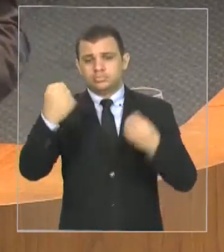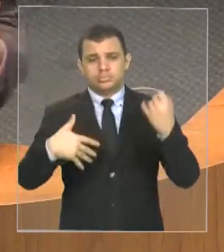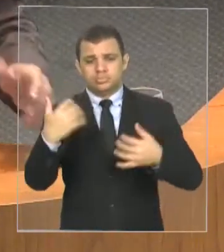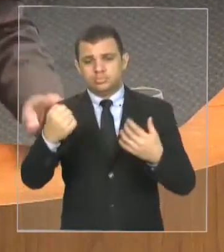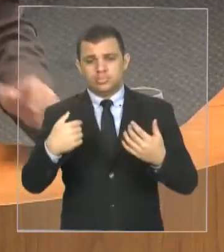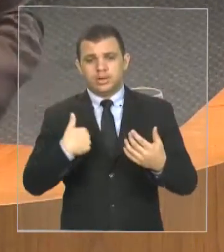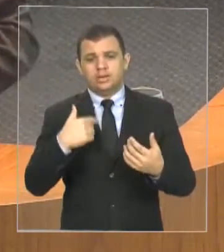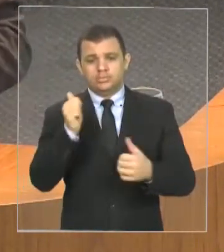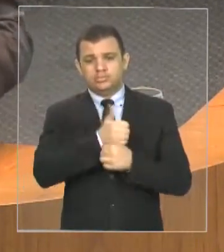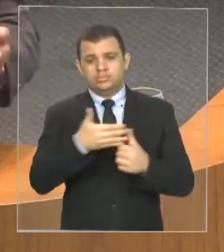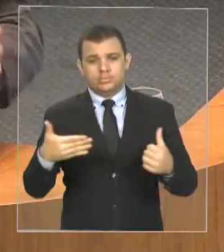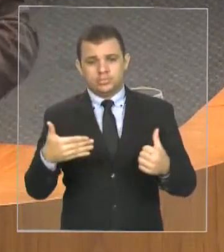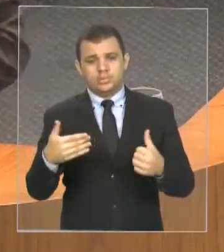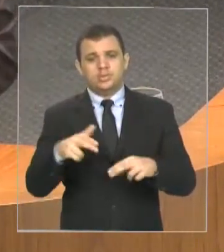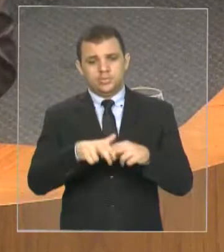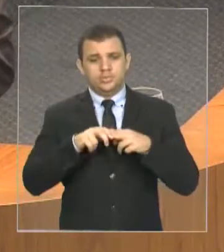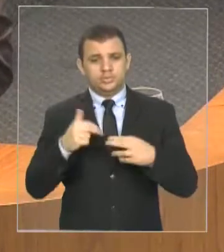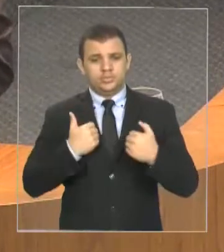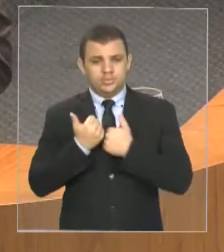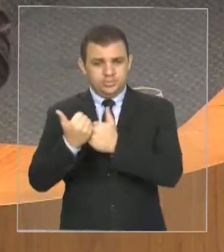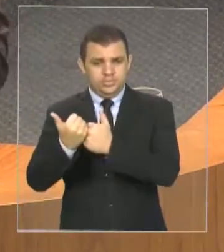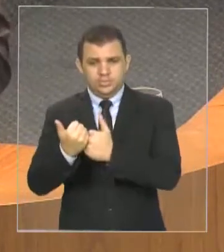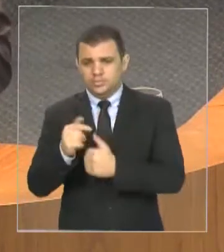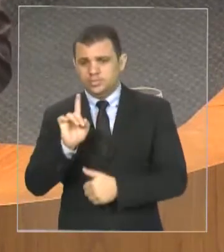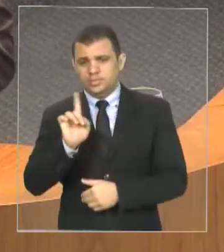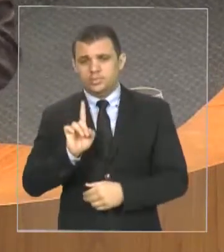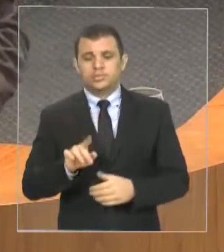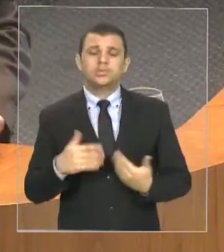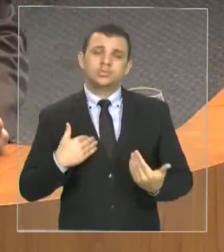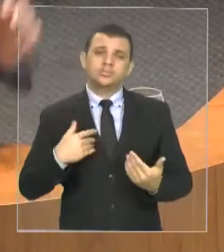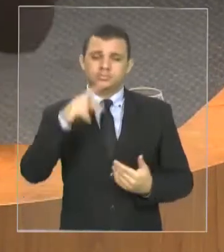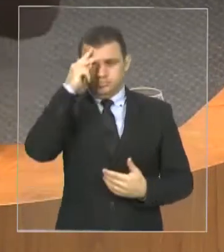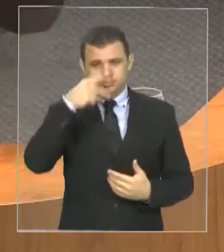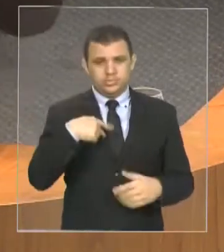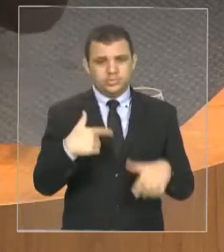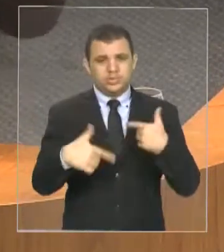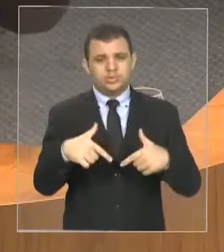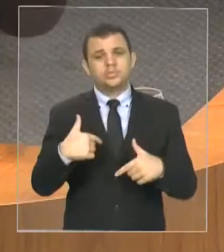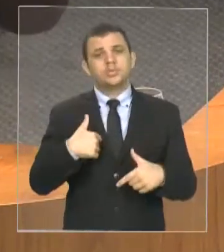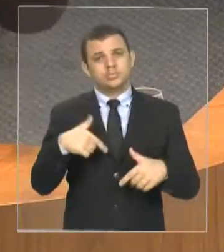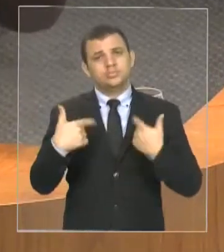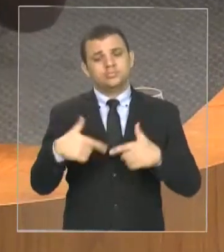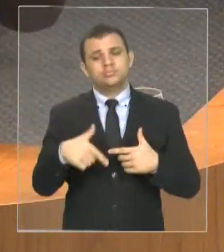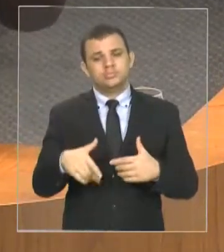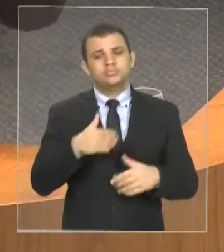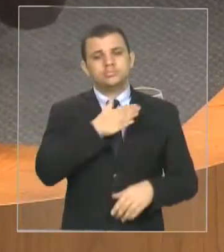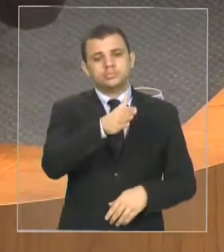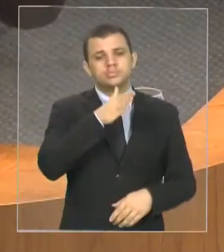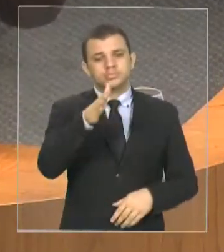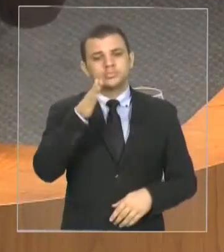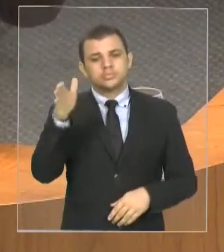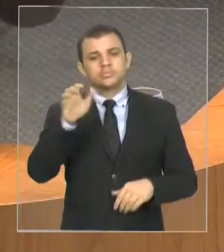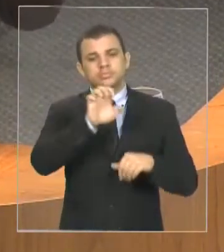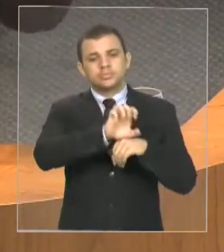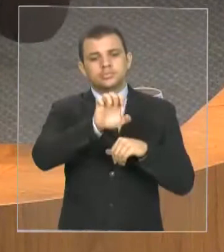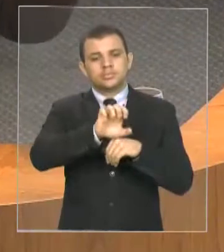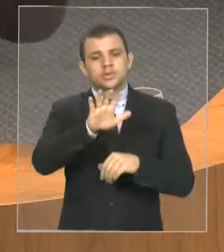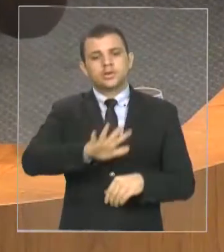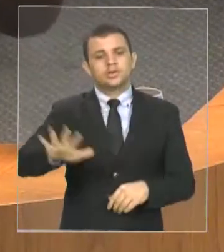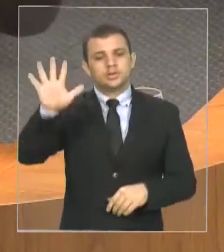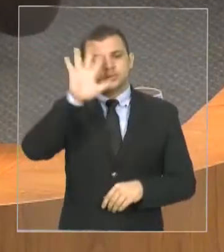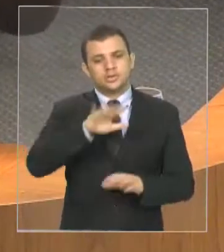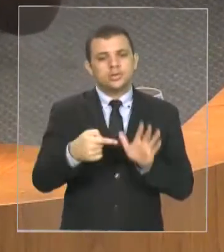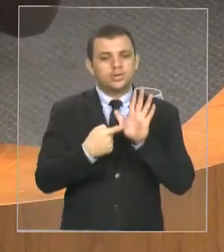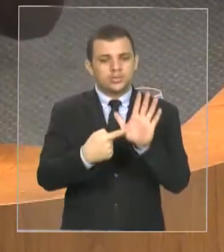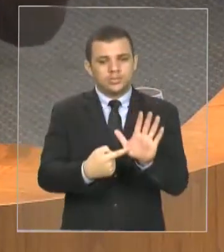E assim o fiz, percorrendo o interior do estado, fazendo as minhas ações, e sempre apresentava no meu